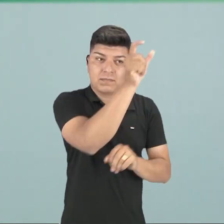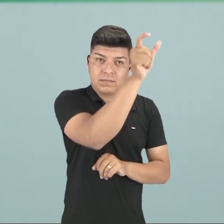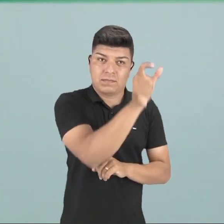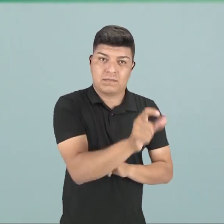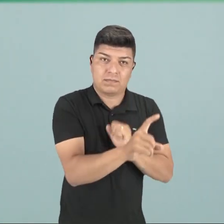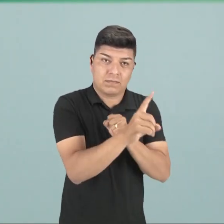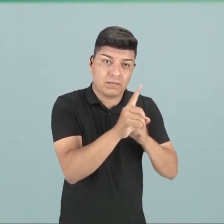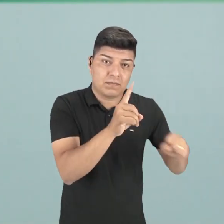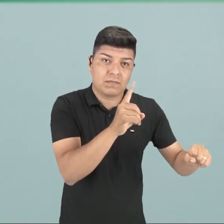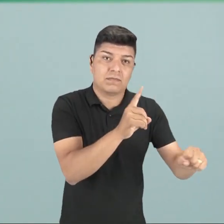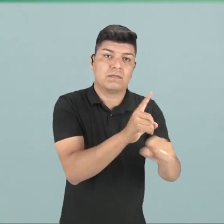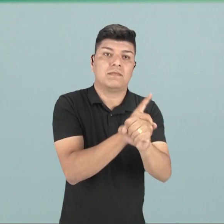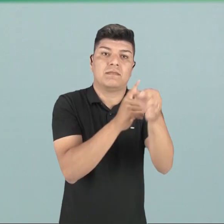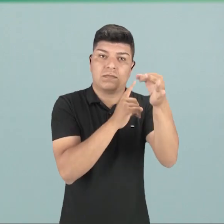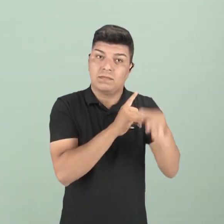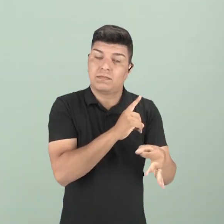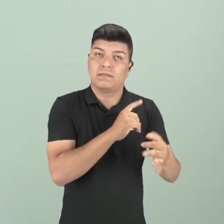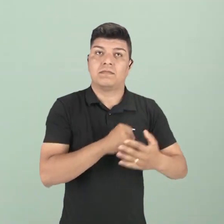social, certo?